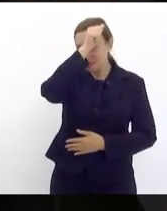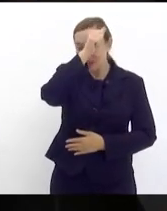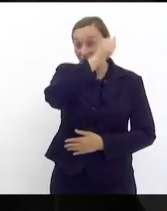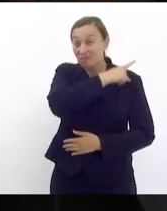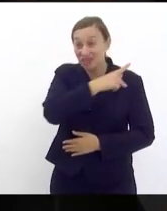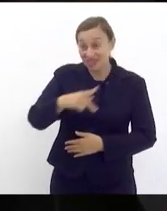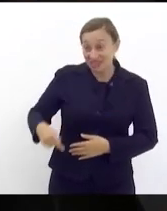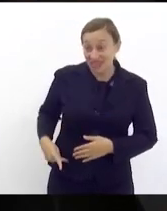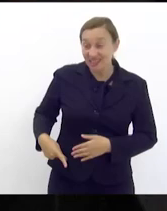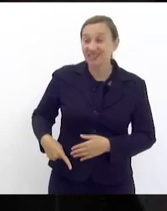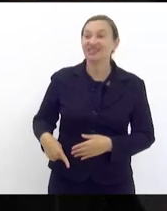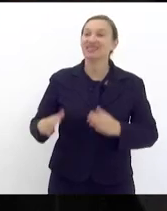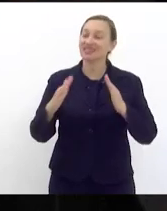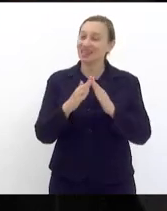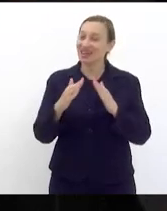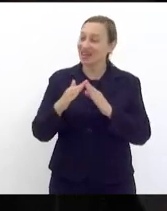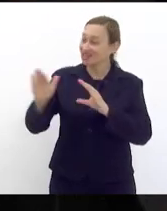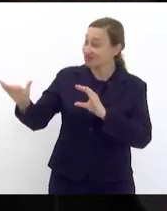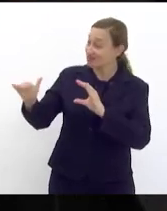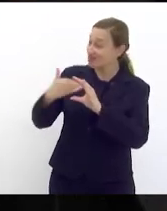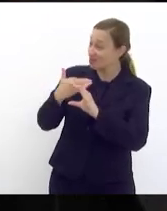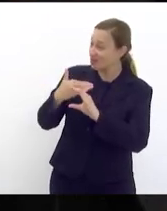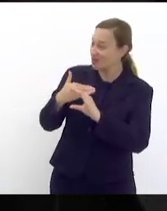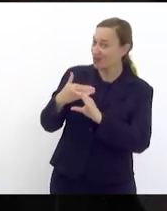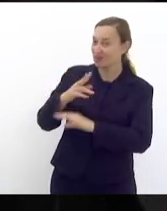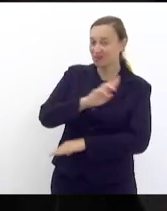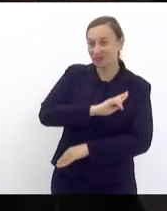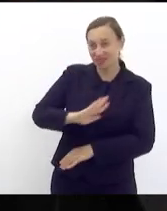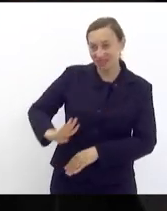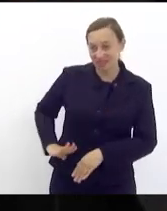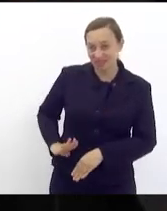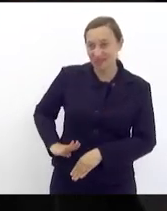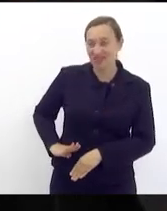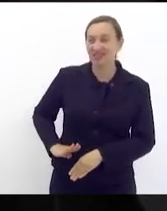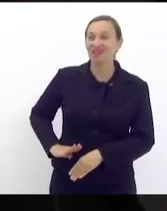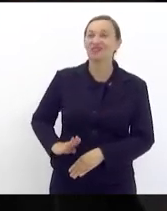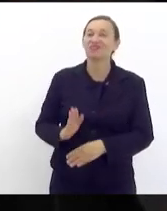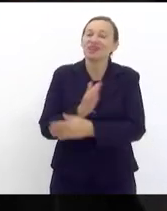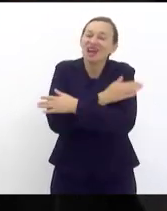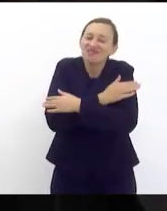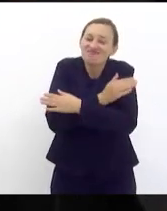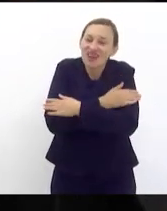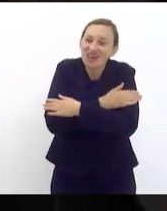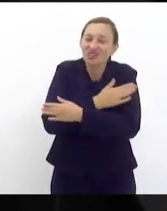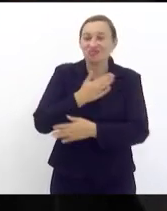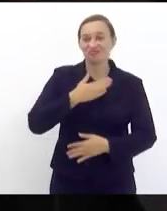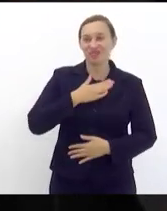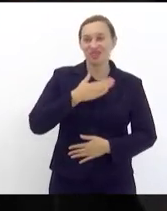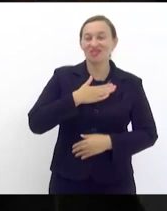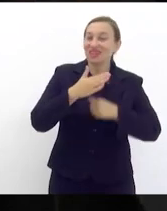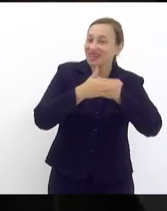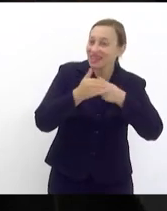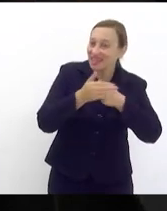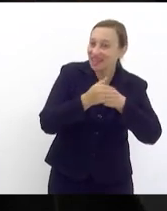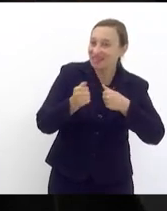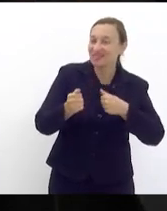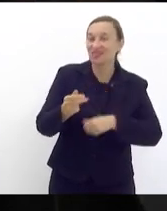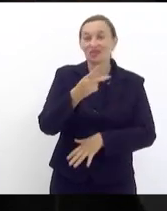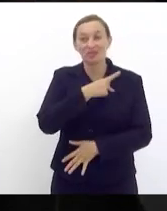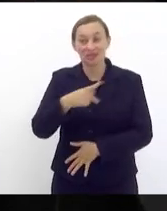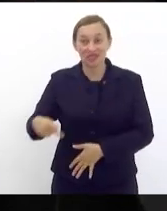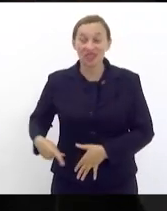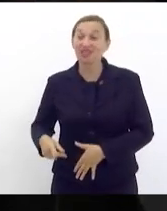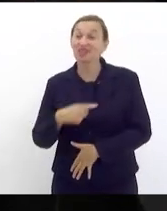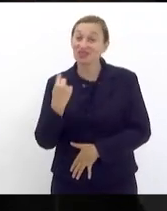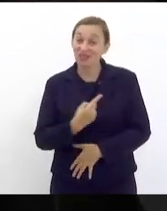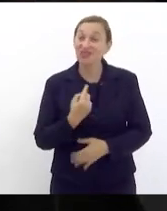também me enviou uma mensagem, nosso presidente Bacelar. Deixo aqui, Léo, o meu abraço e meu carinho ao nosso presidente.